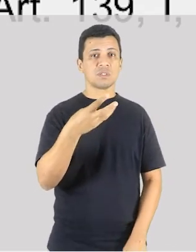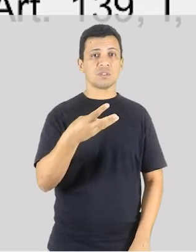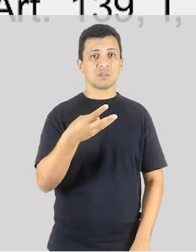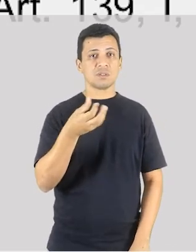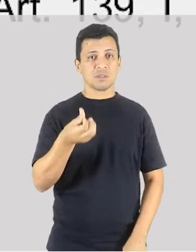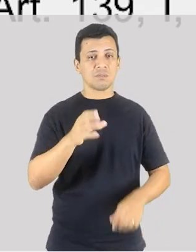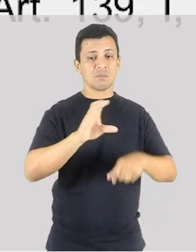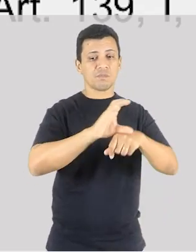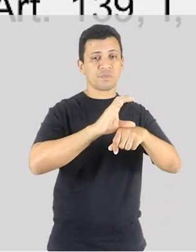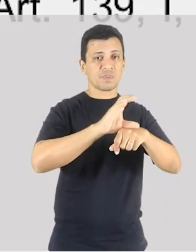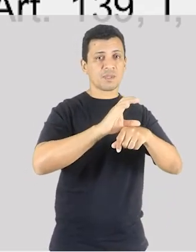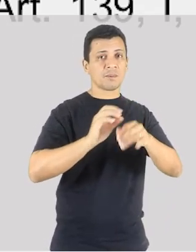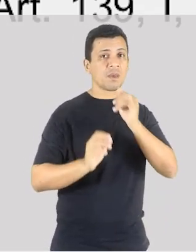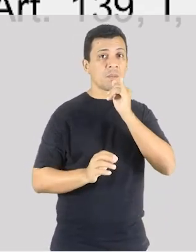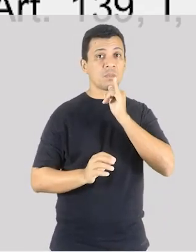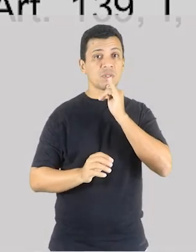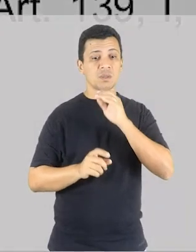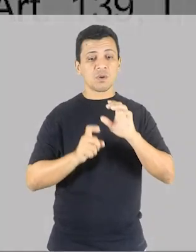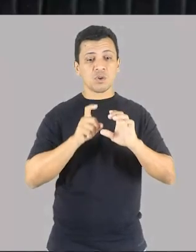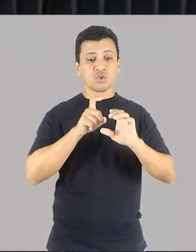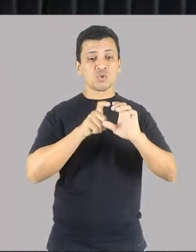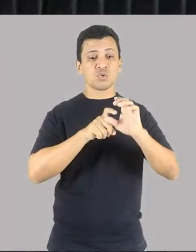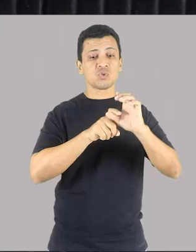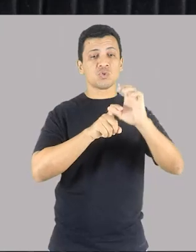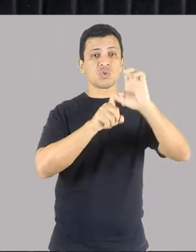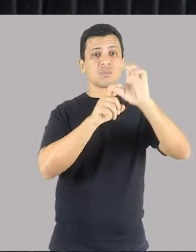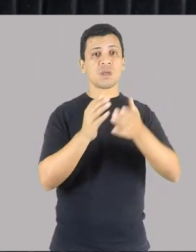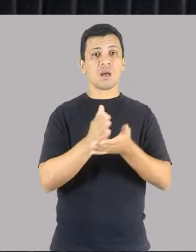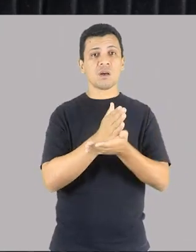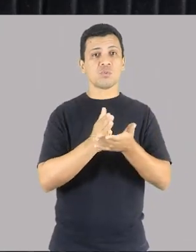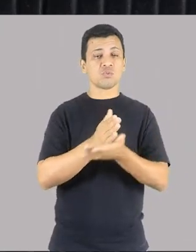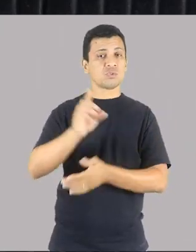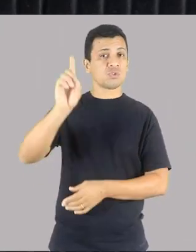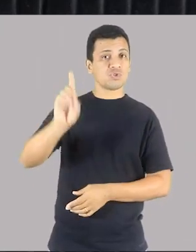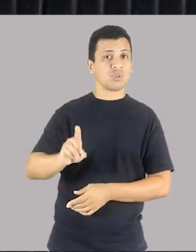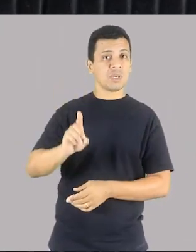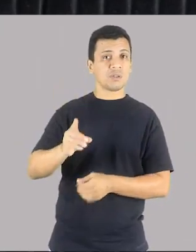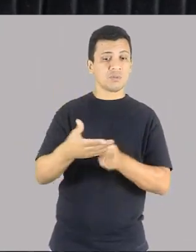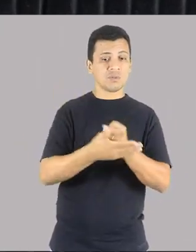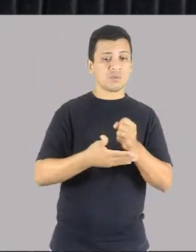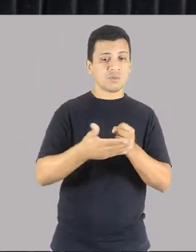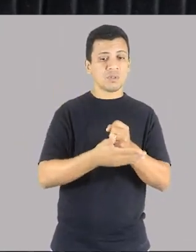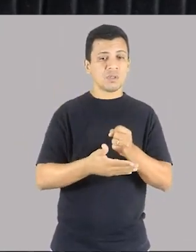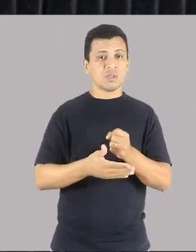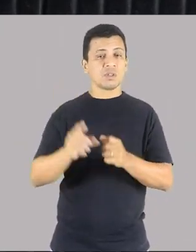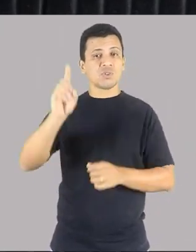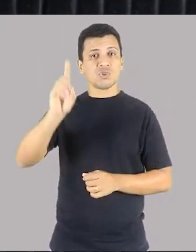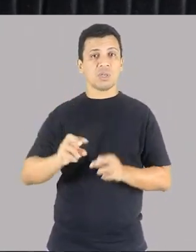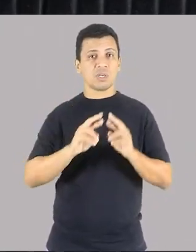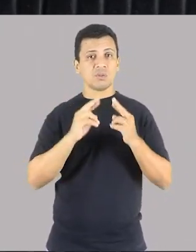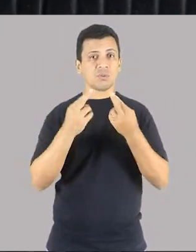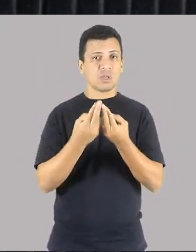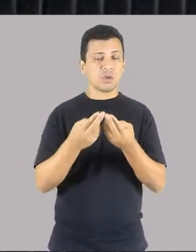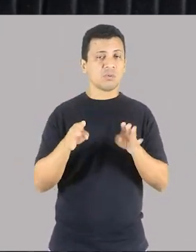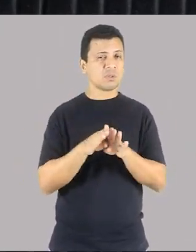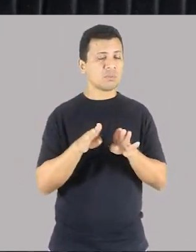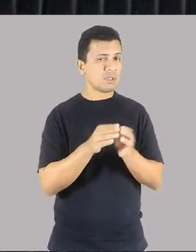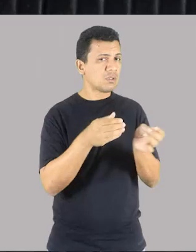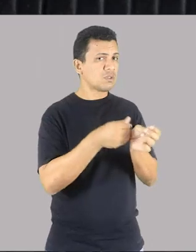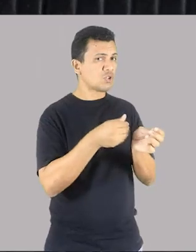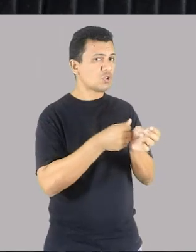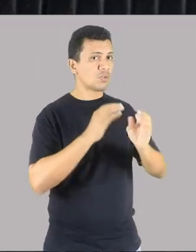processo legislativo comum. O estado de defesa também é uma exceção à legalidade, certo? O estado de defesa, descrito no